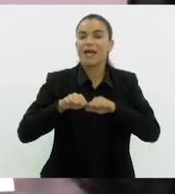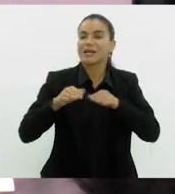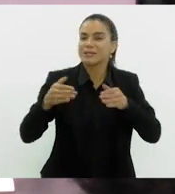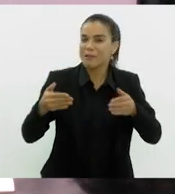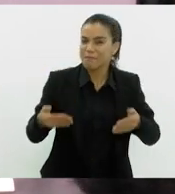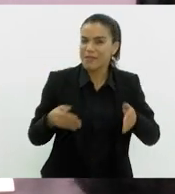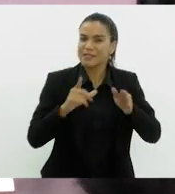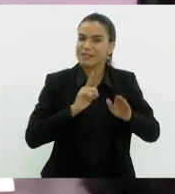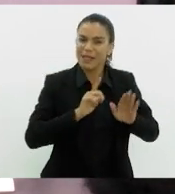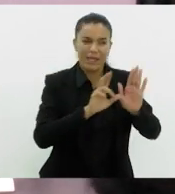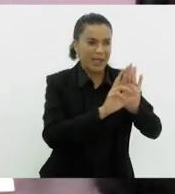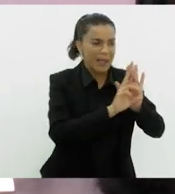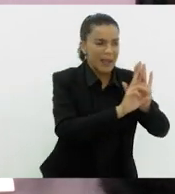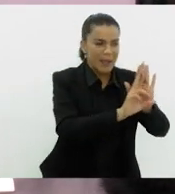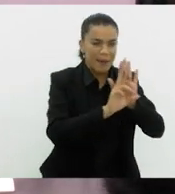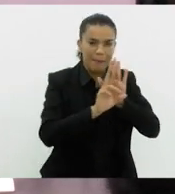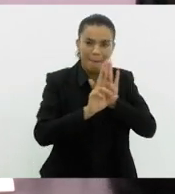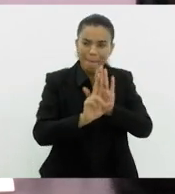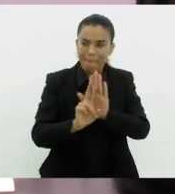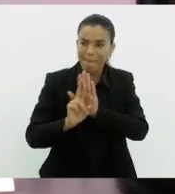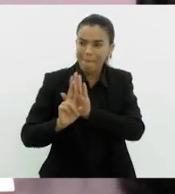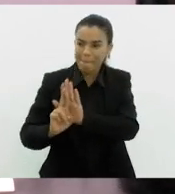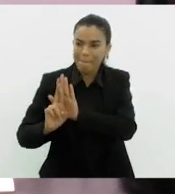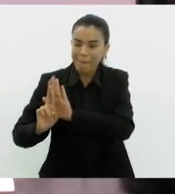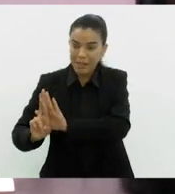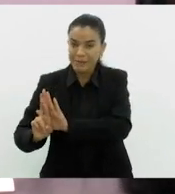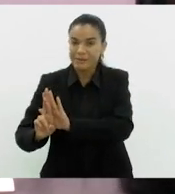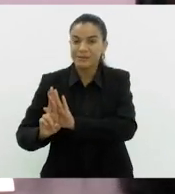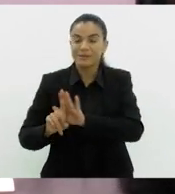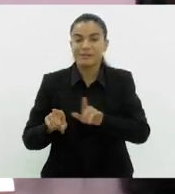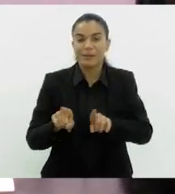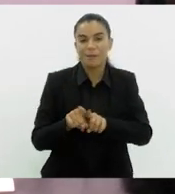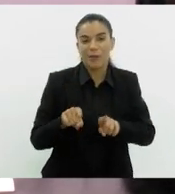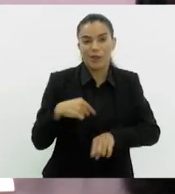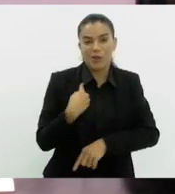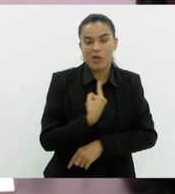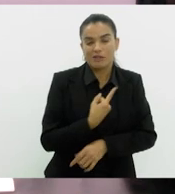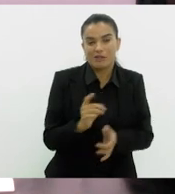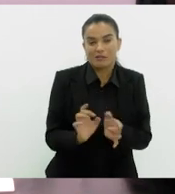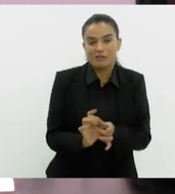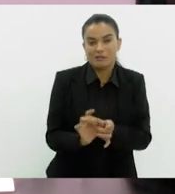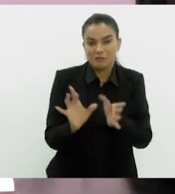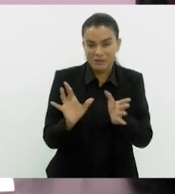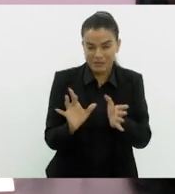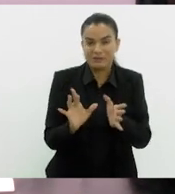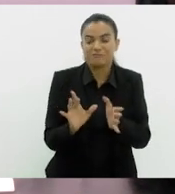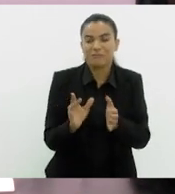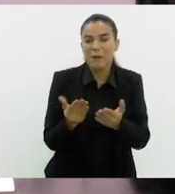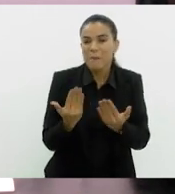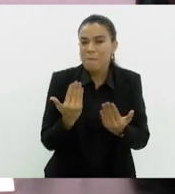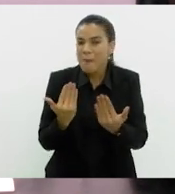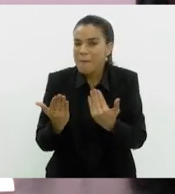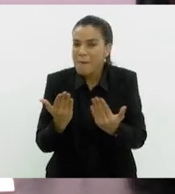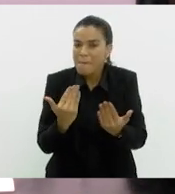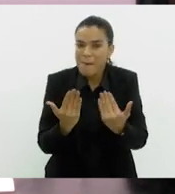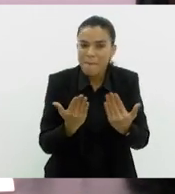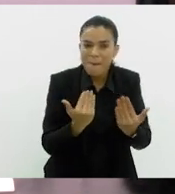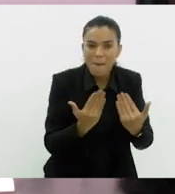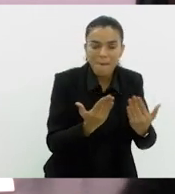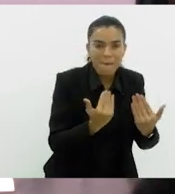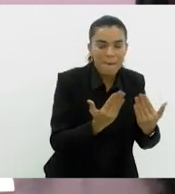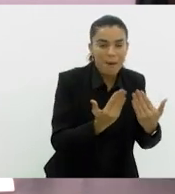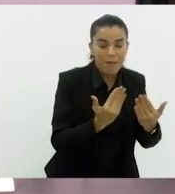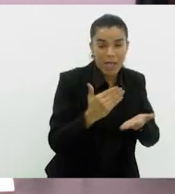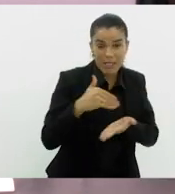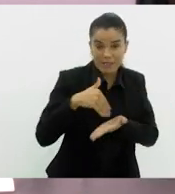representativa, deputada, mas que nós nos colocamos à disposição para fazer esse diálogo no Estado do Rio de Janeiro. A